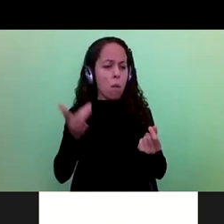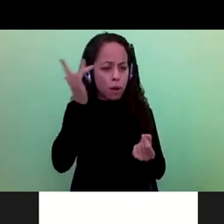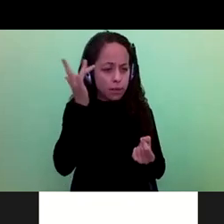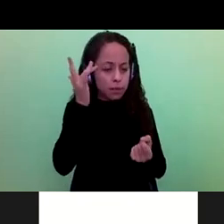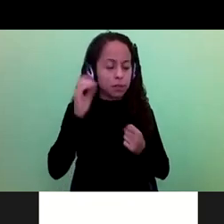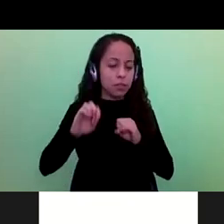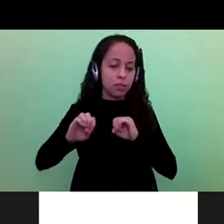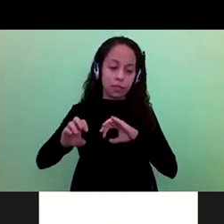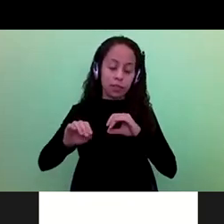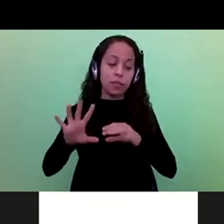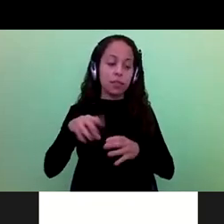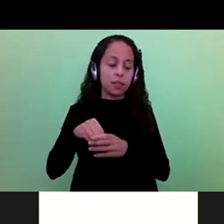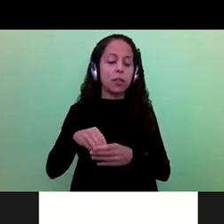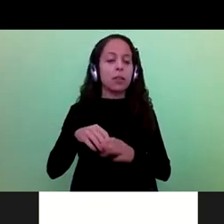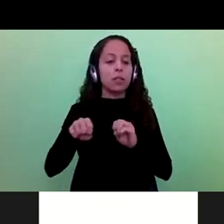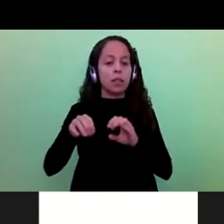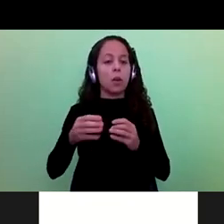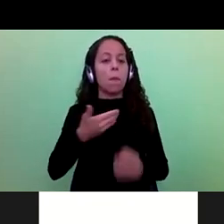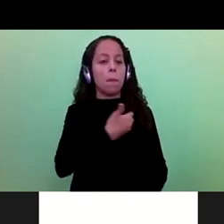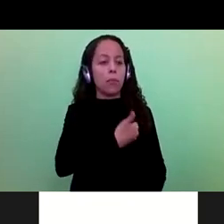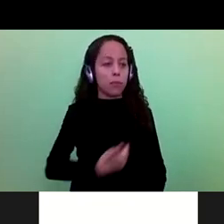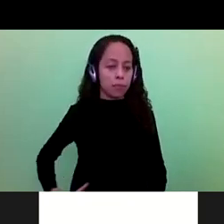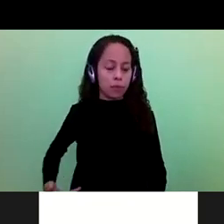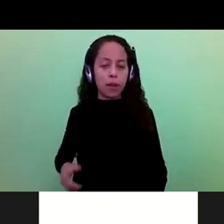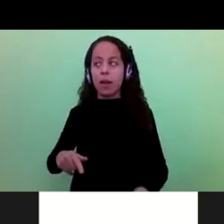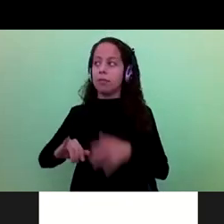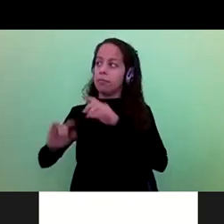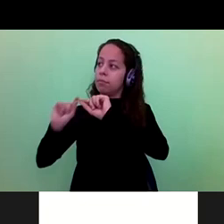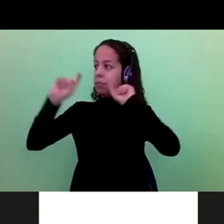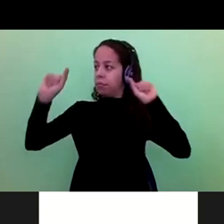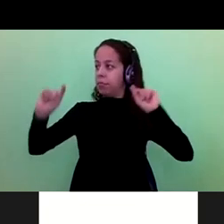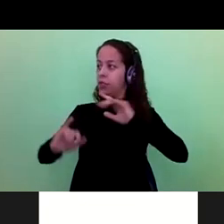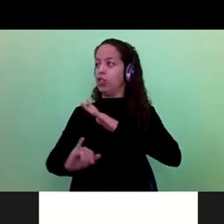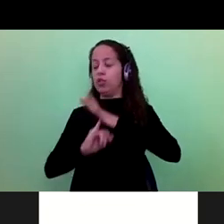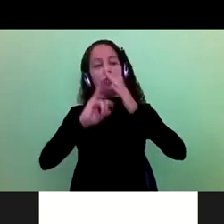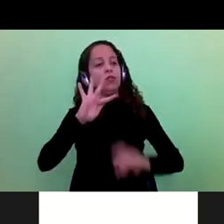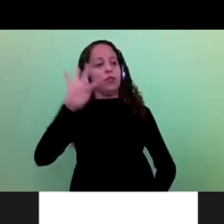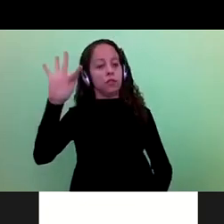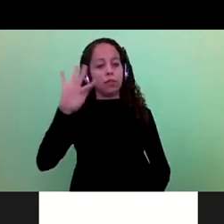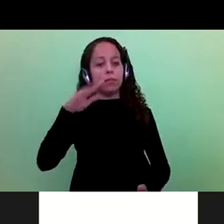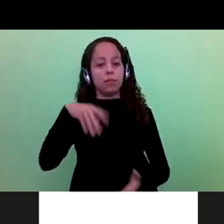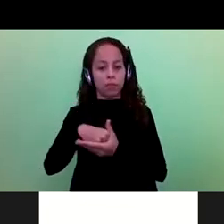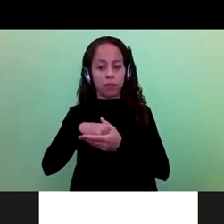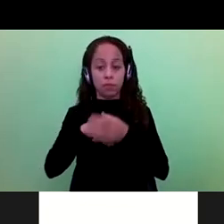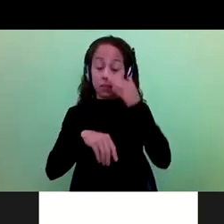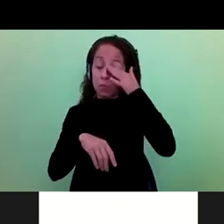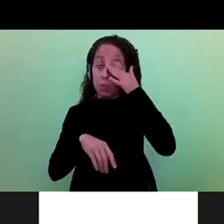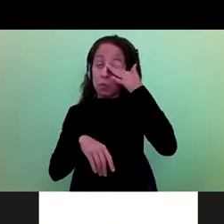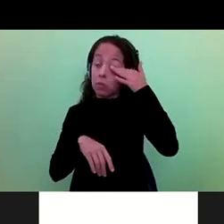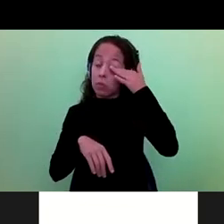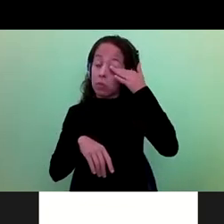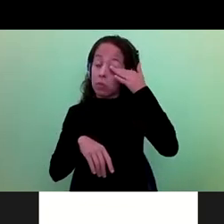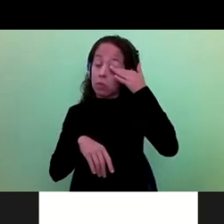de educação pública nos institutos federais se potencializa muito quando a